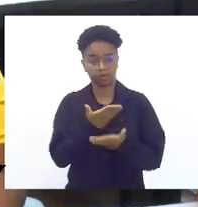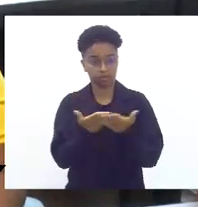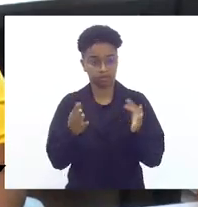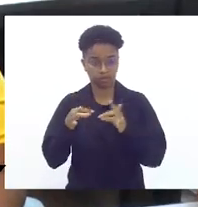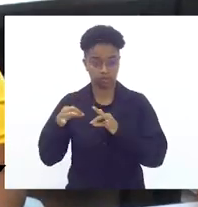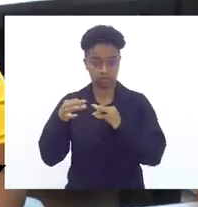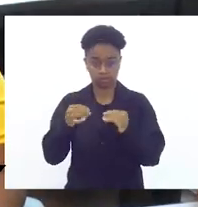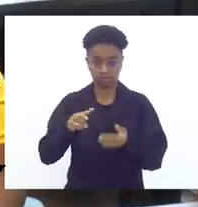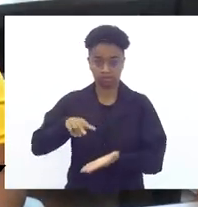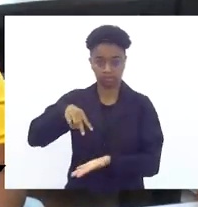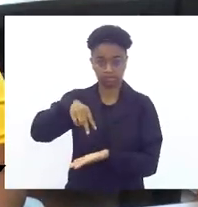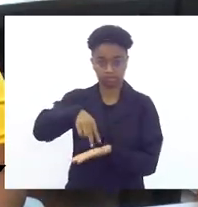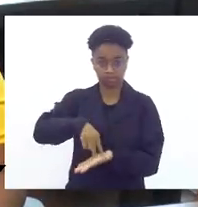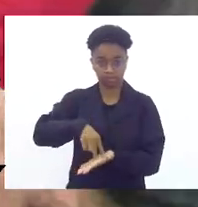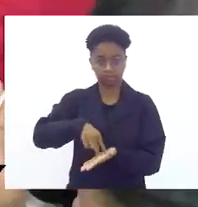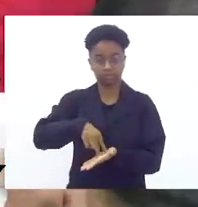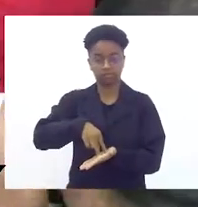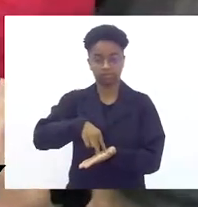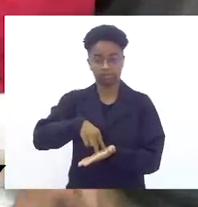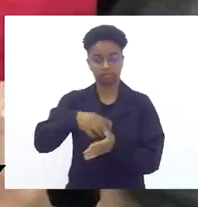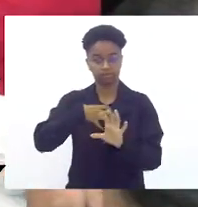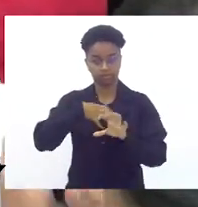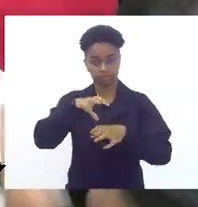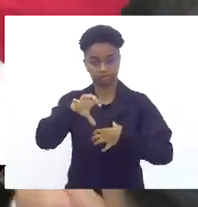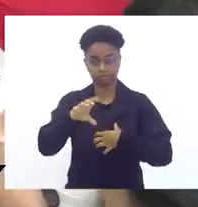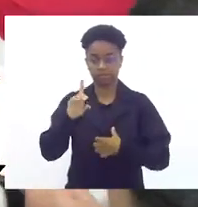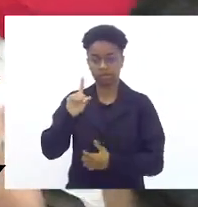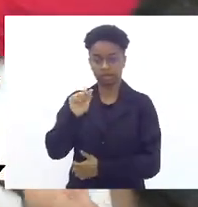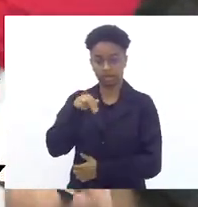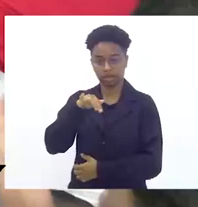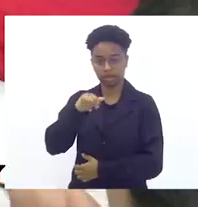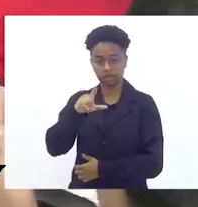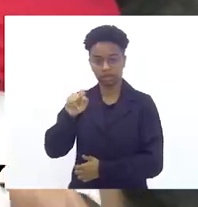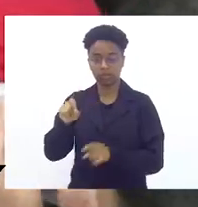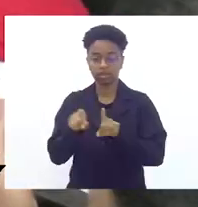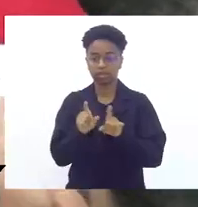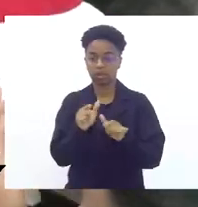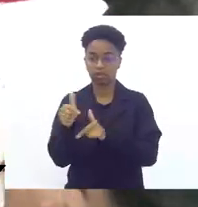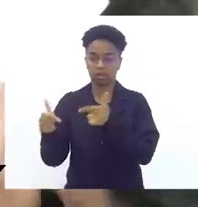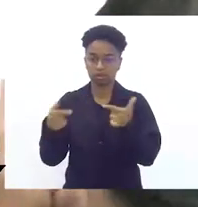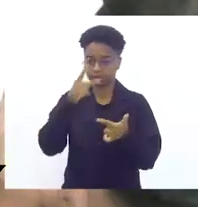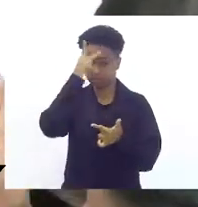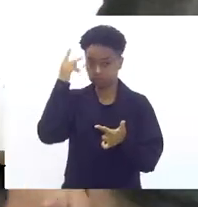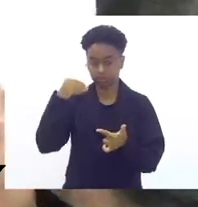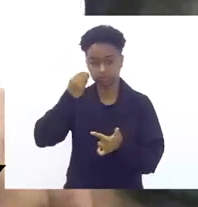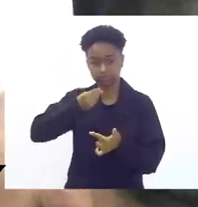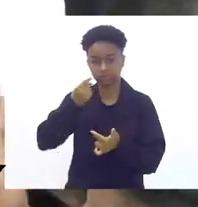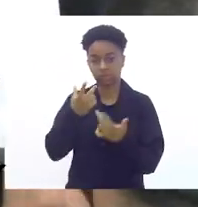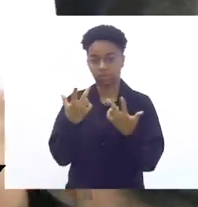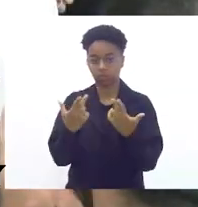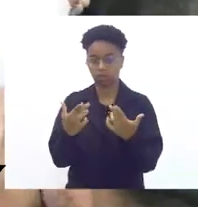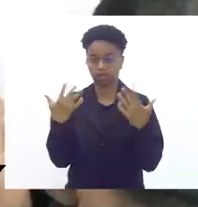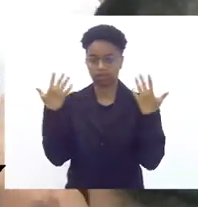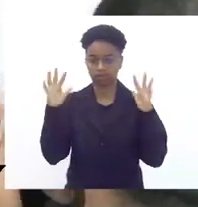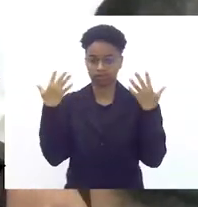se levantem não gesto de solidariedade ao Danilo e a todos que passaram por isso